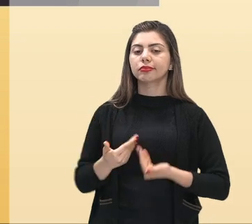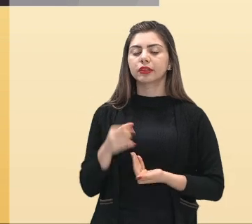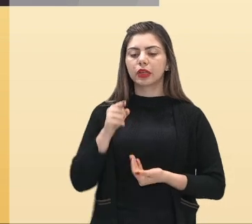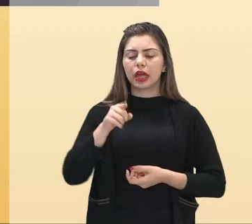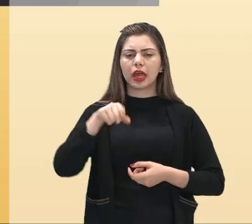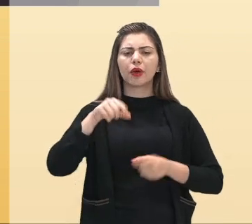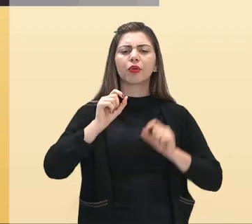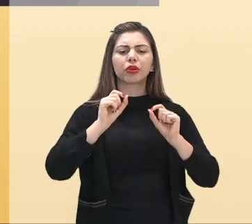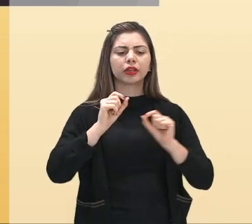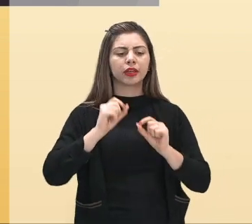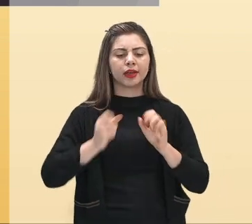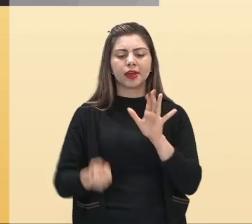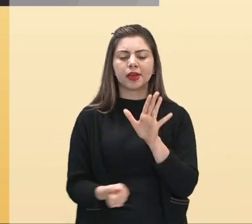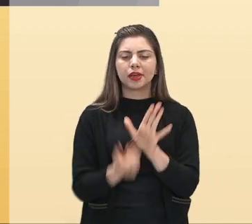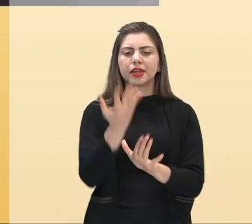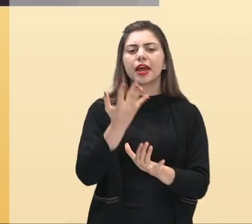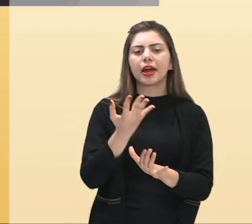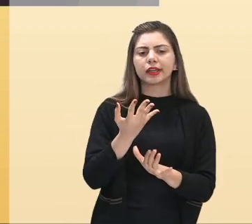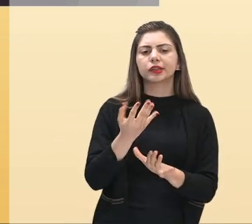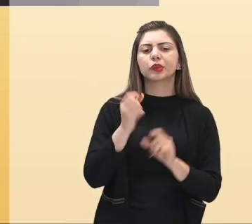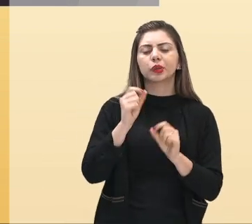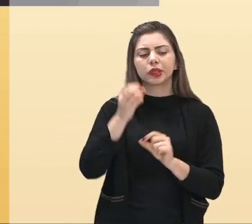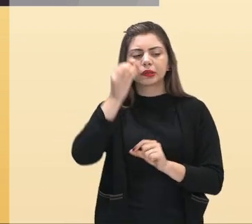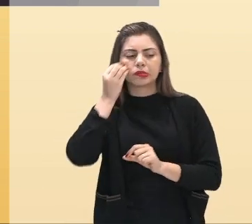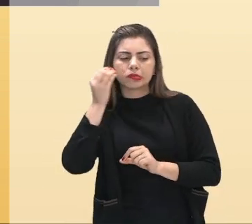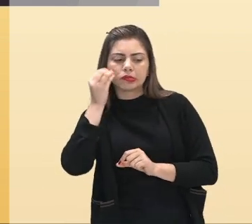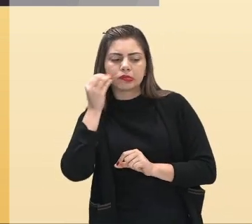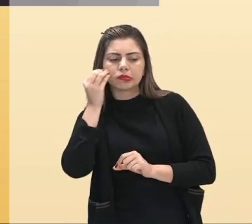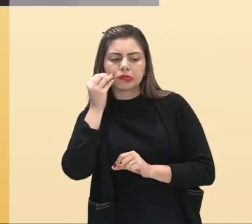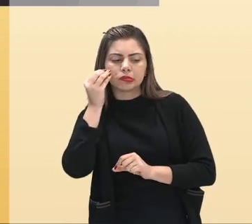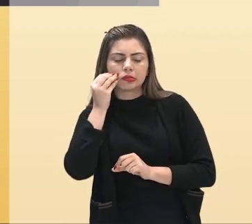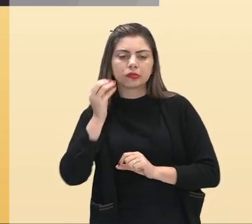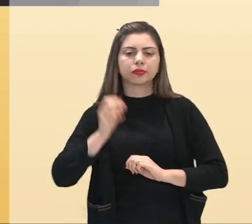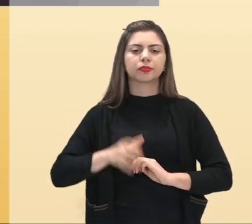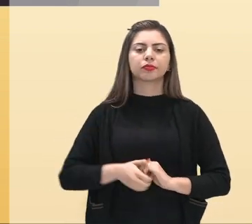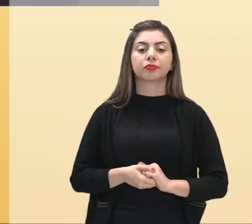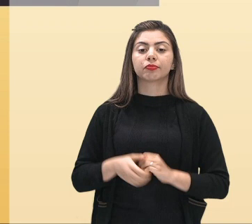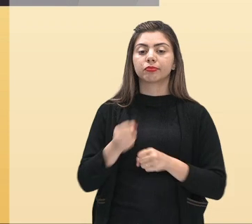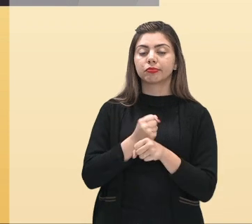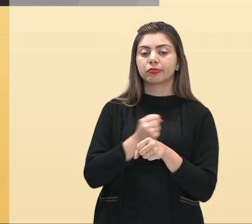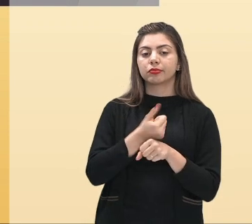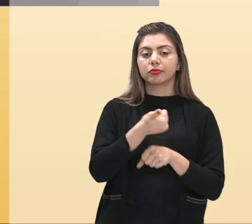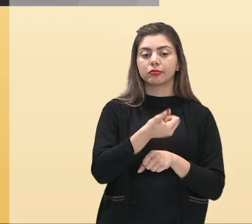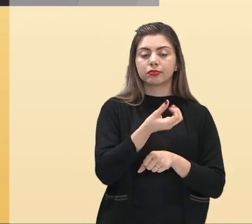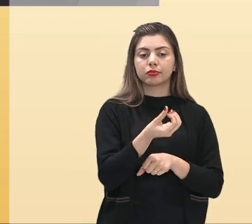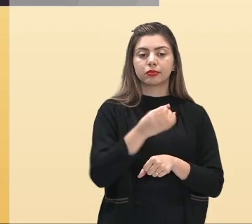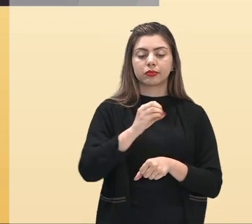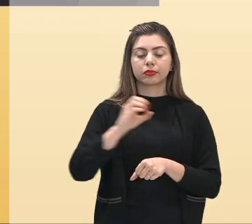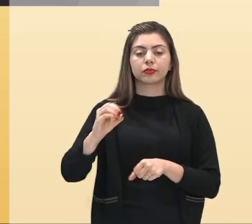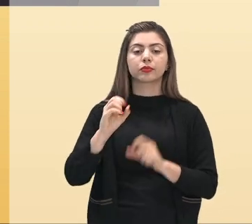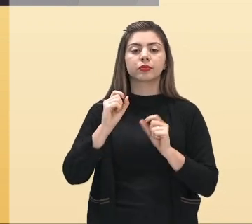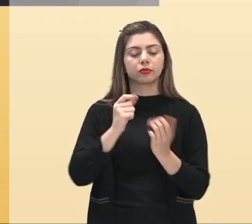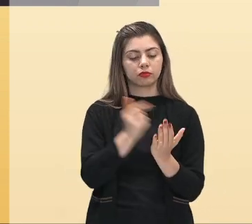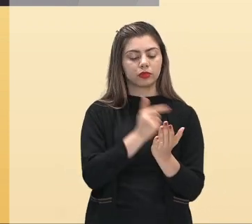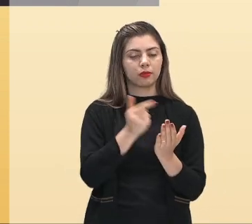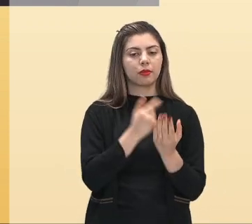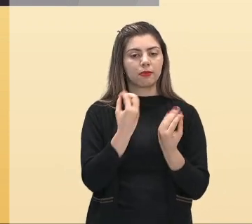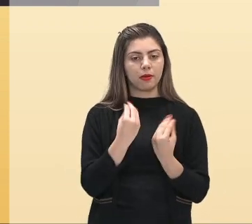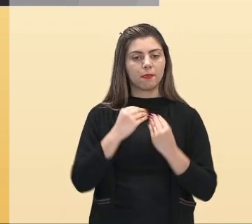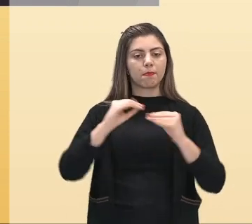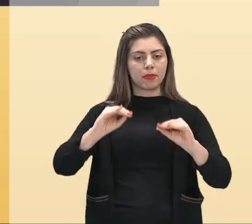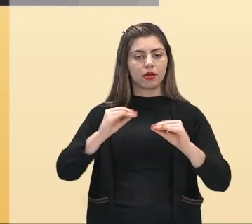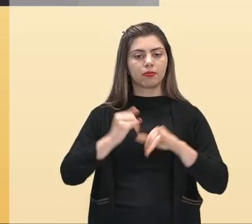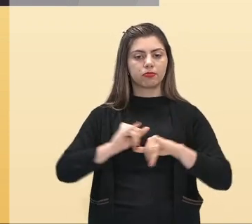como criador do método experimental. Em 1600, publicou sua principal obra,